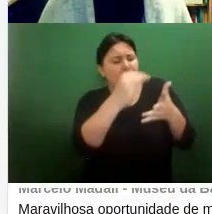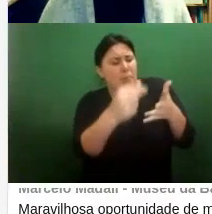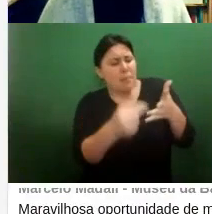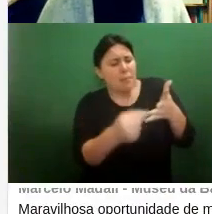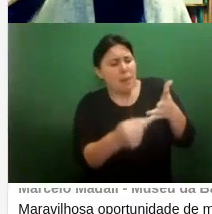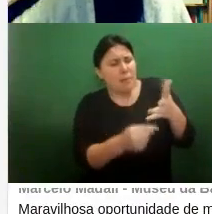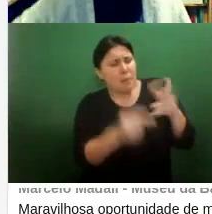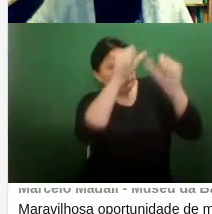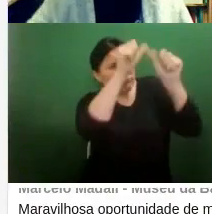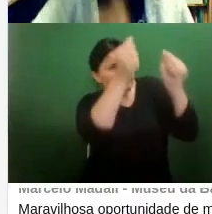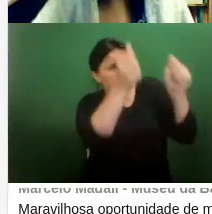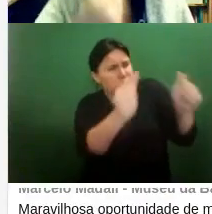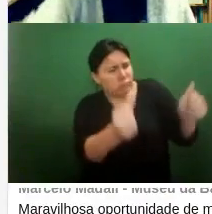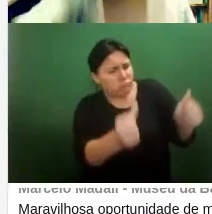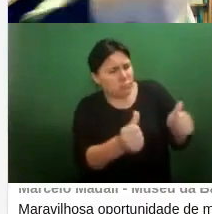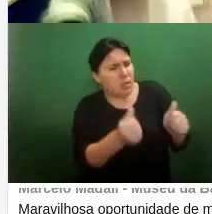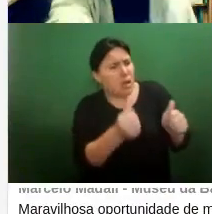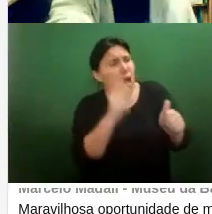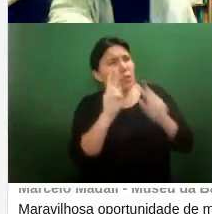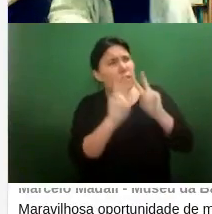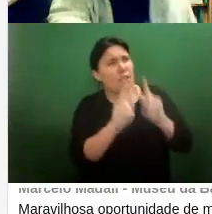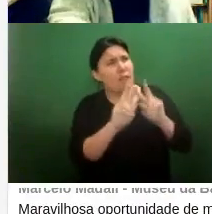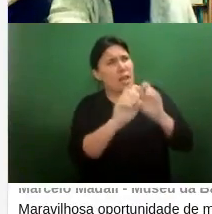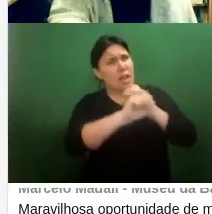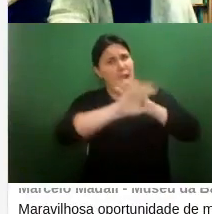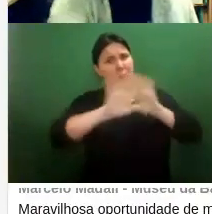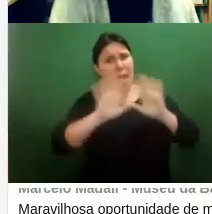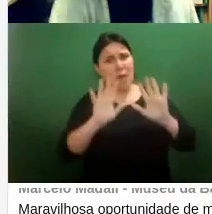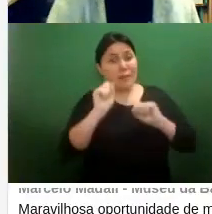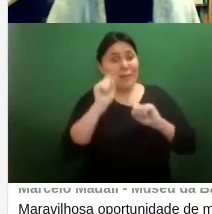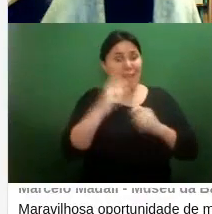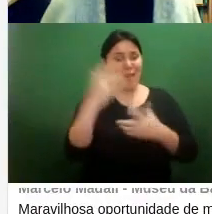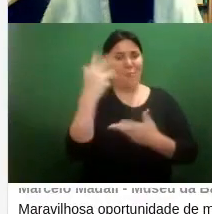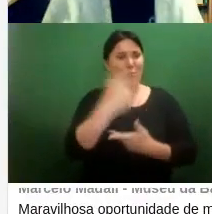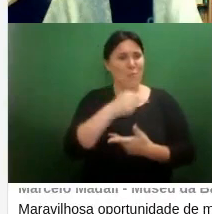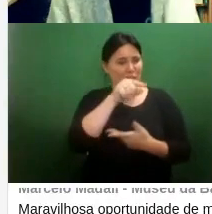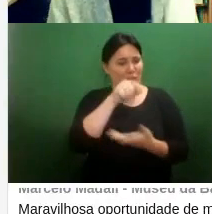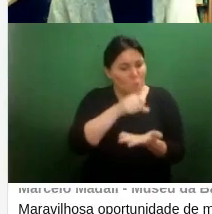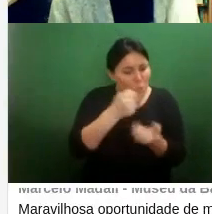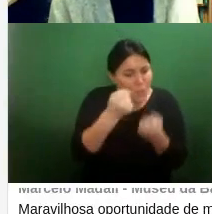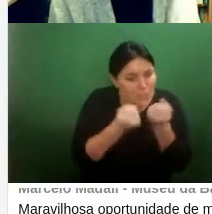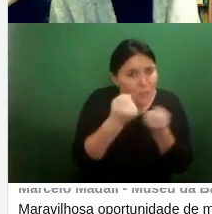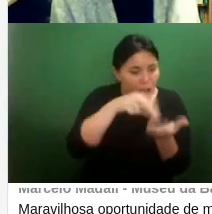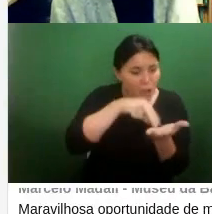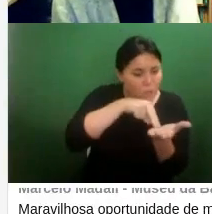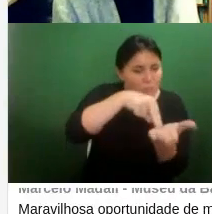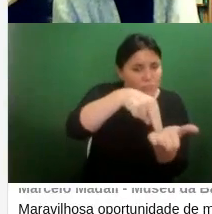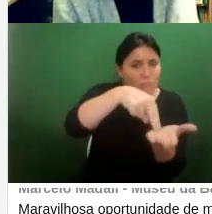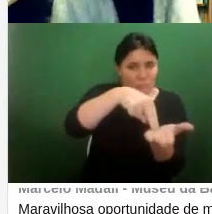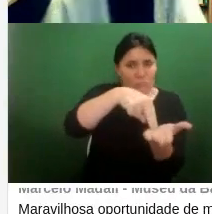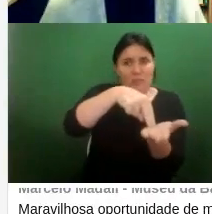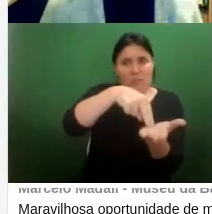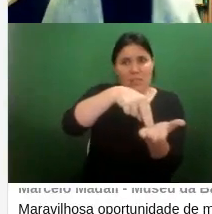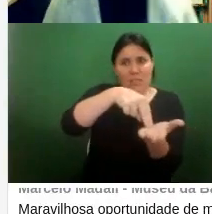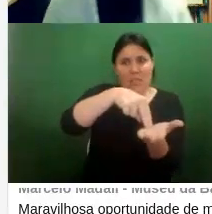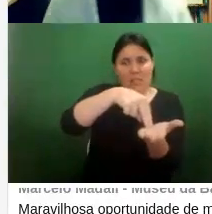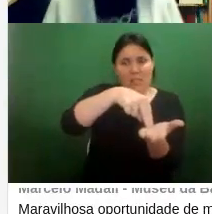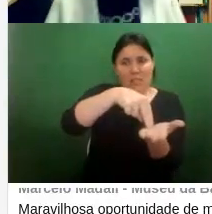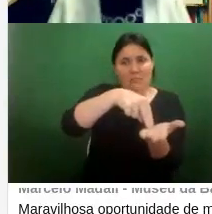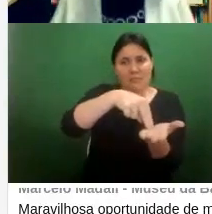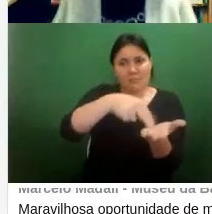presentes para que isso seja realmente, né, embasar a sua